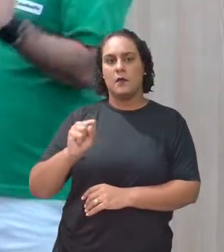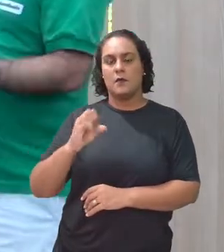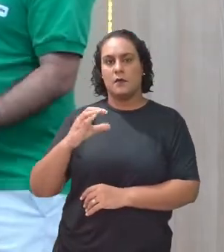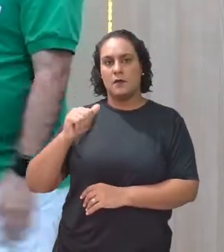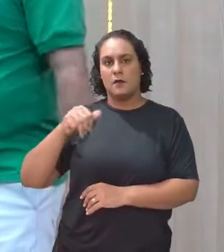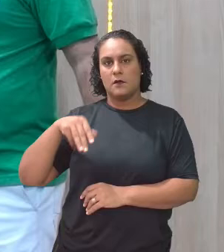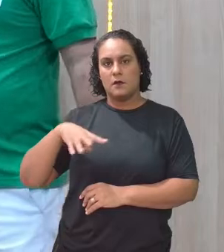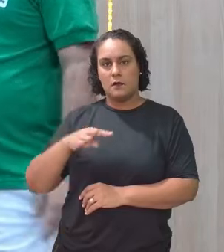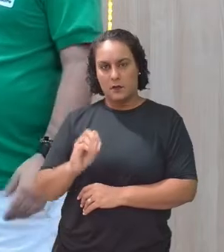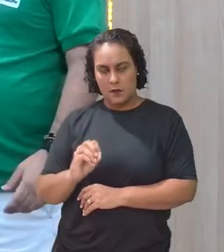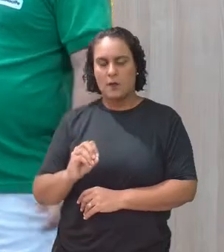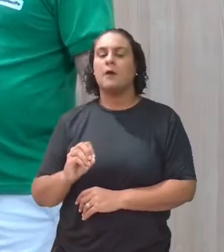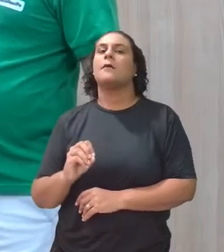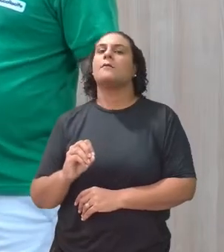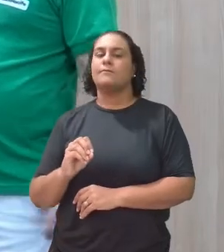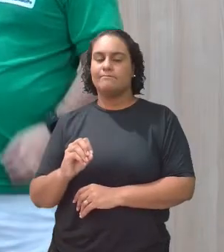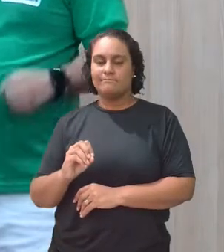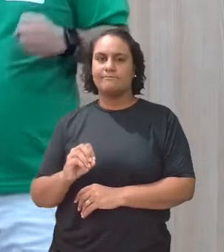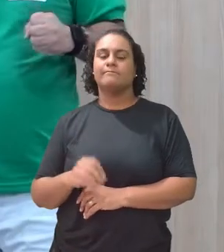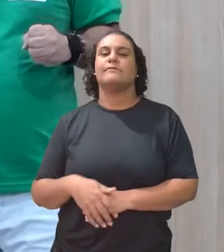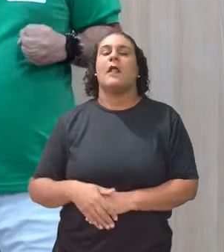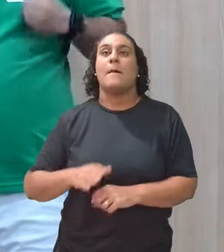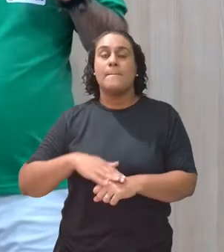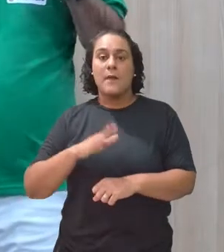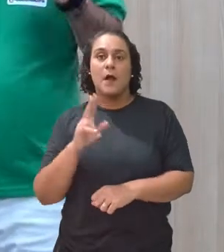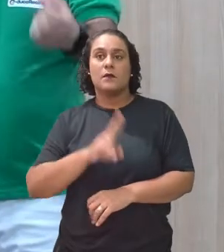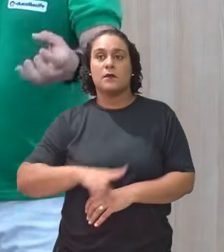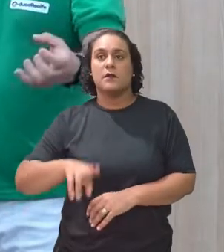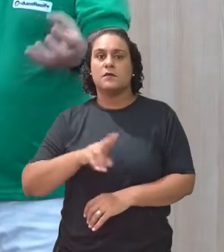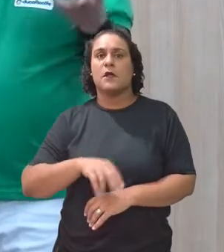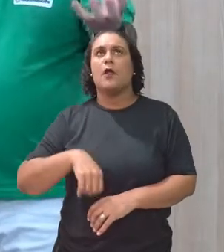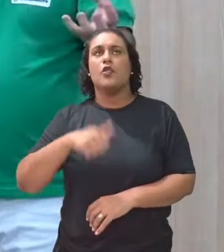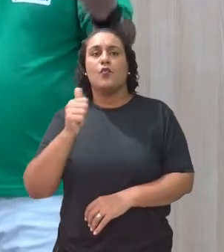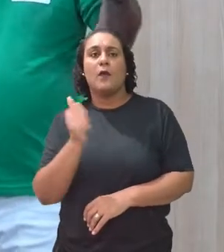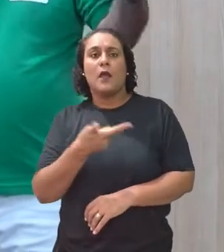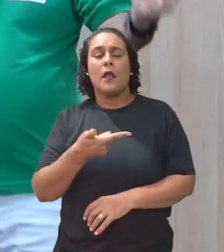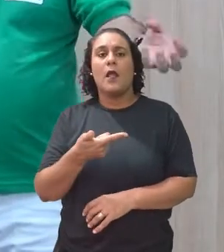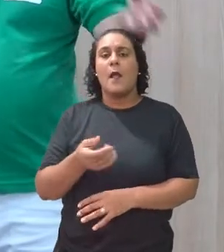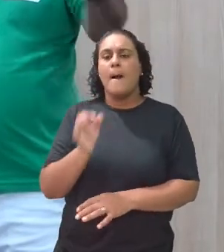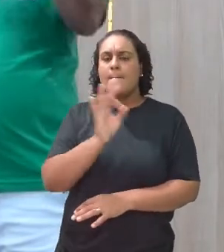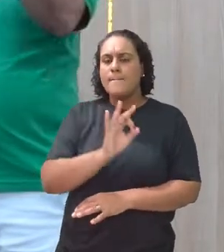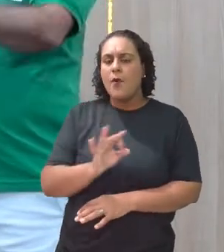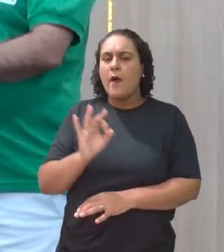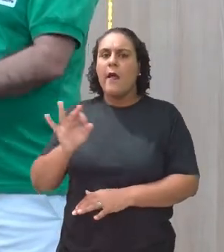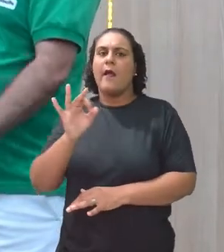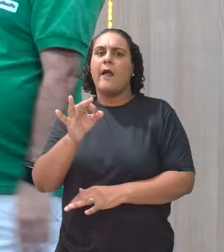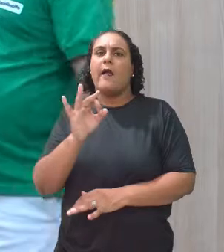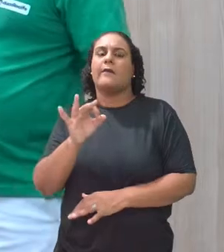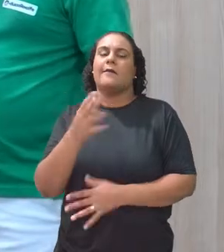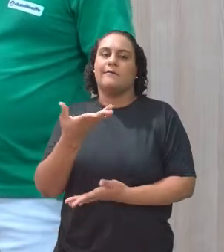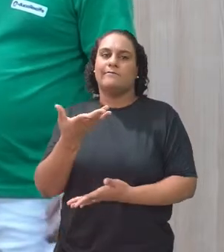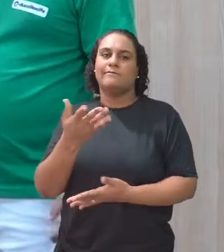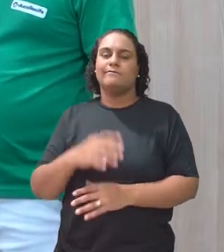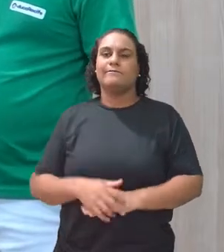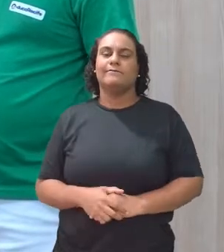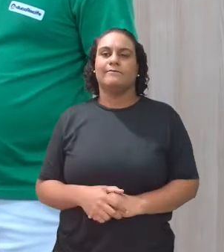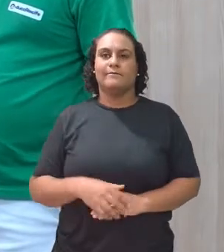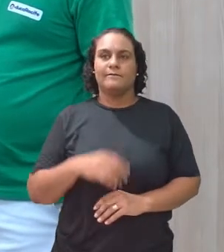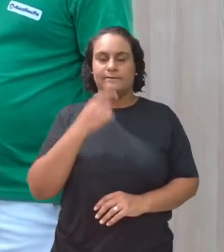mais baseado no escambo, né, do que no uso da moeda para trocar moeda por produtos,